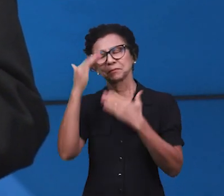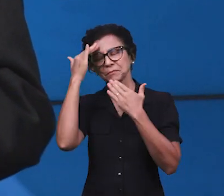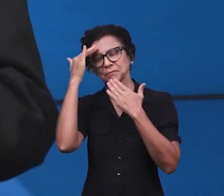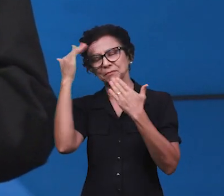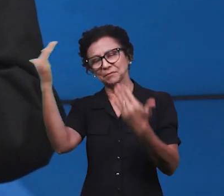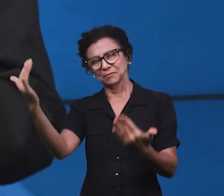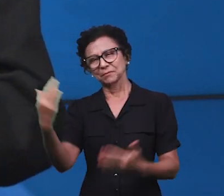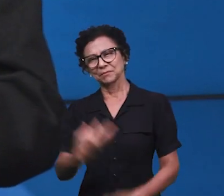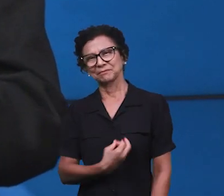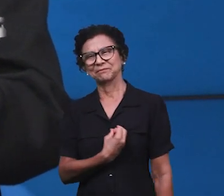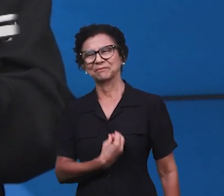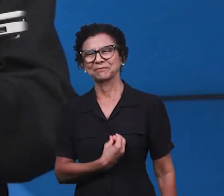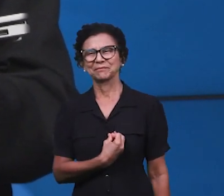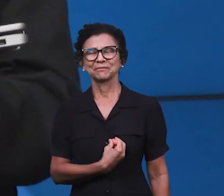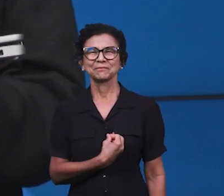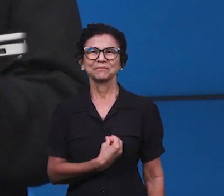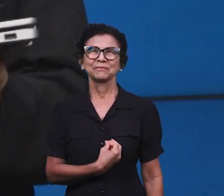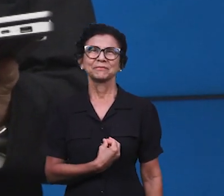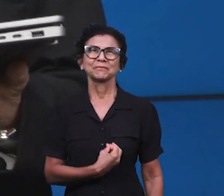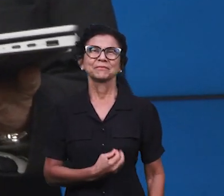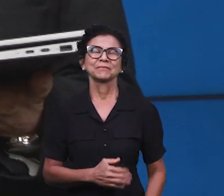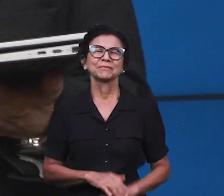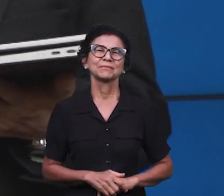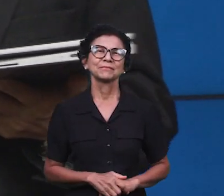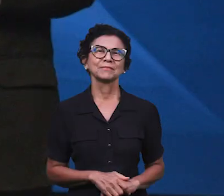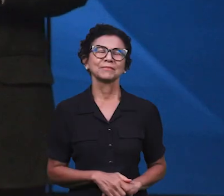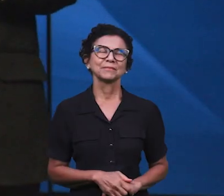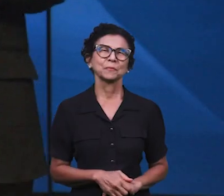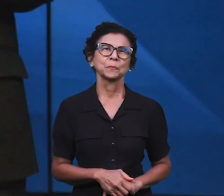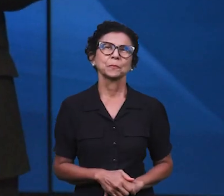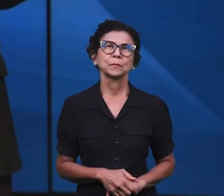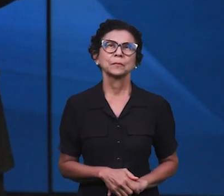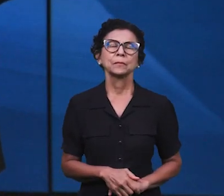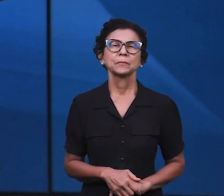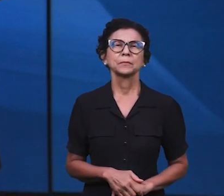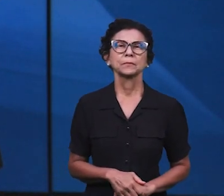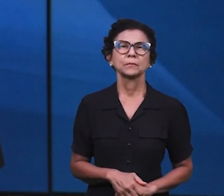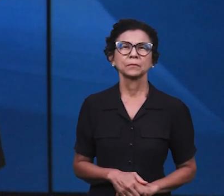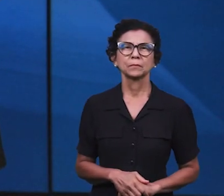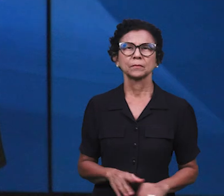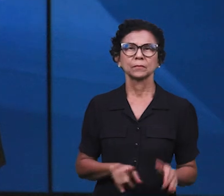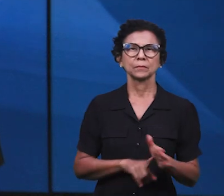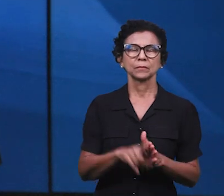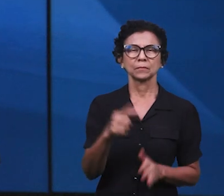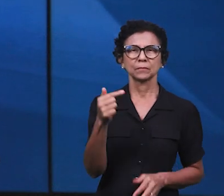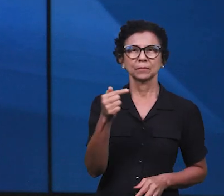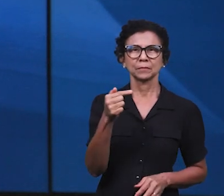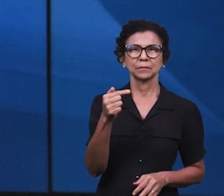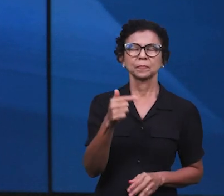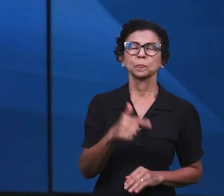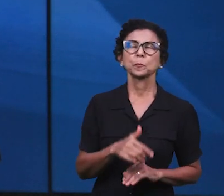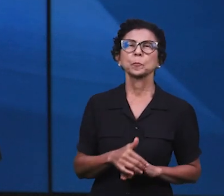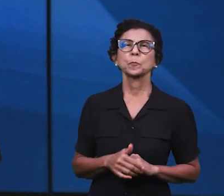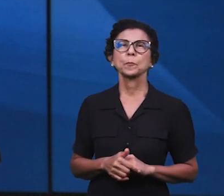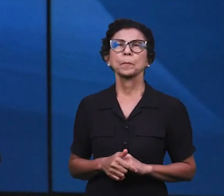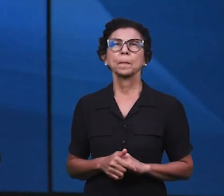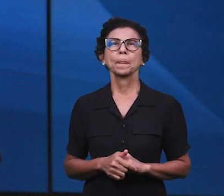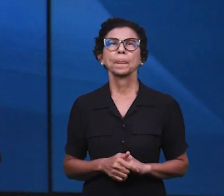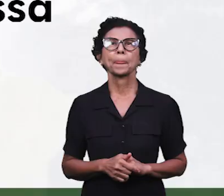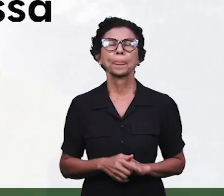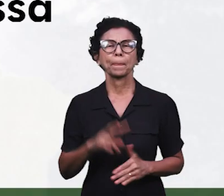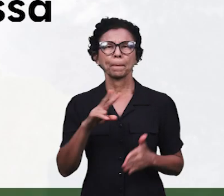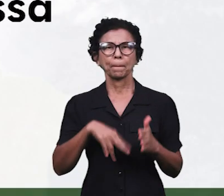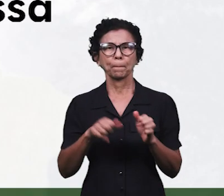Obrigado, então, pela sua participação, Peter Luque. Sétima pergunta, vamos lá? Ela diz assim,